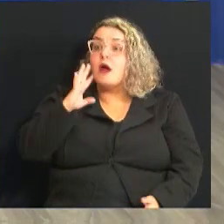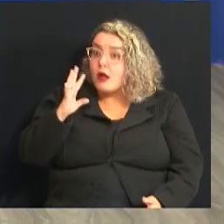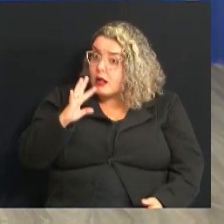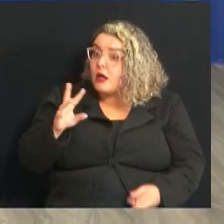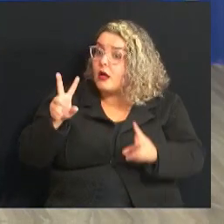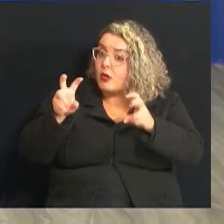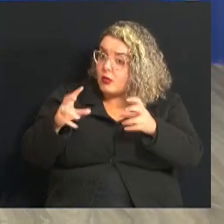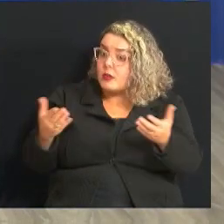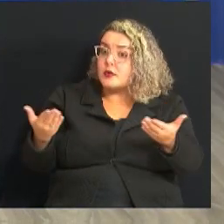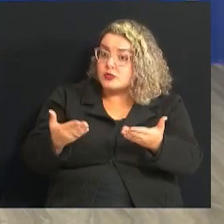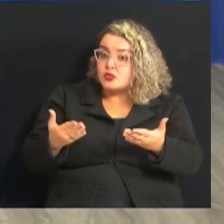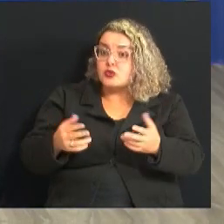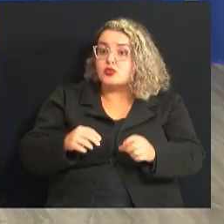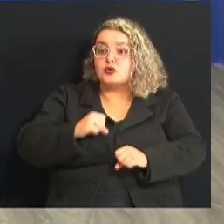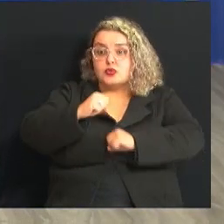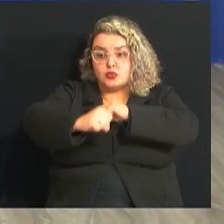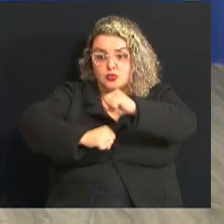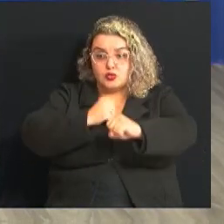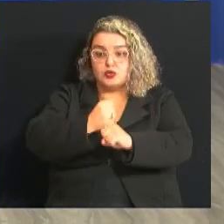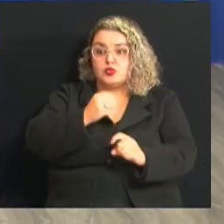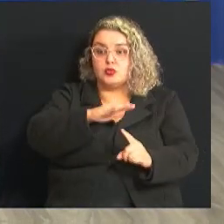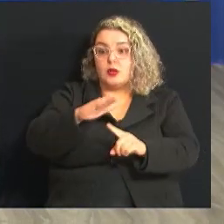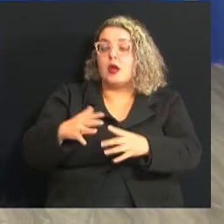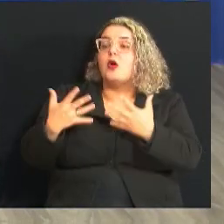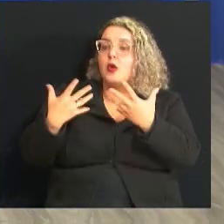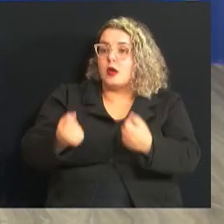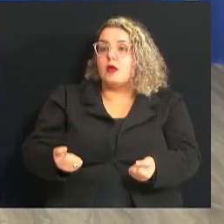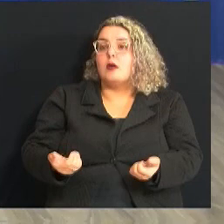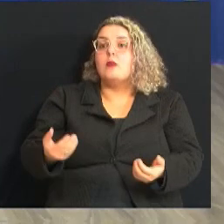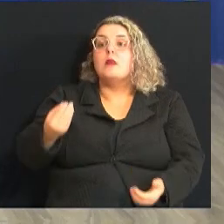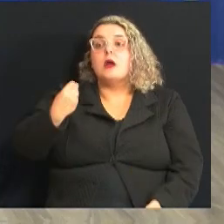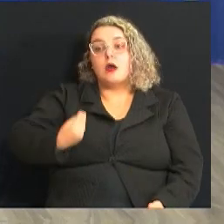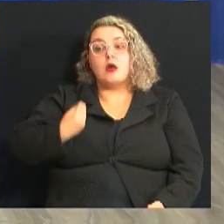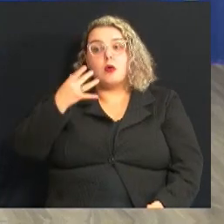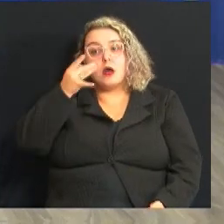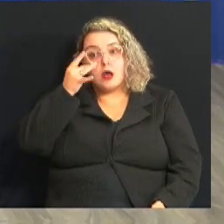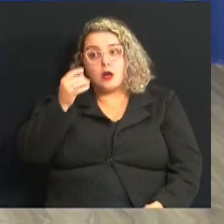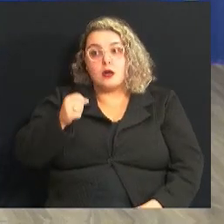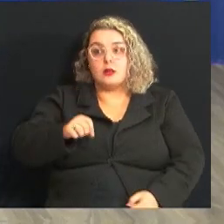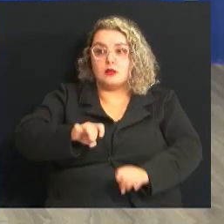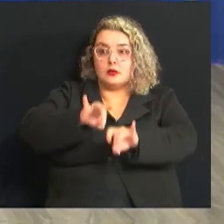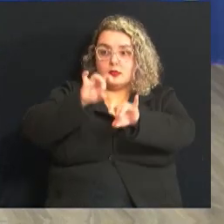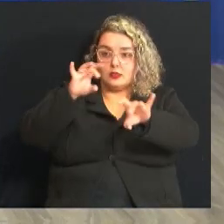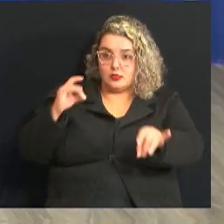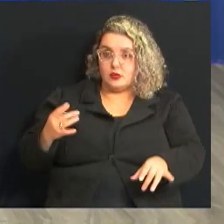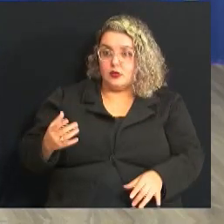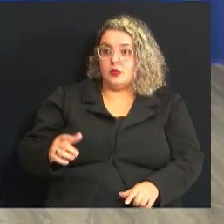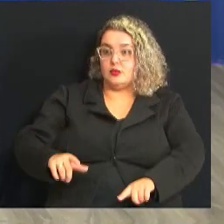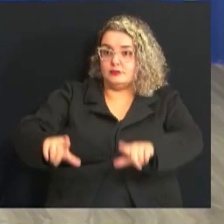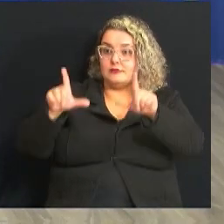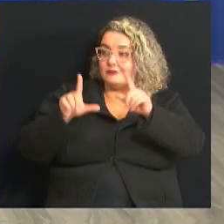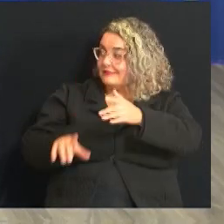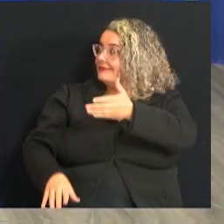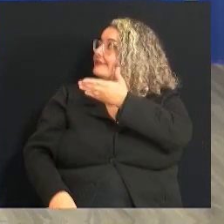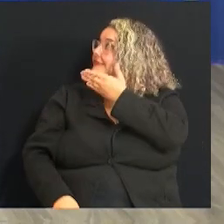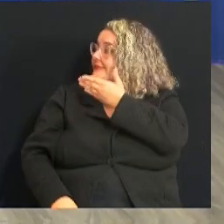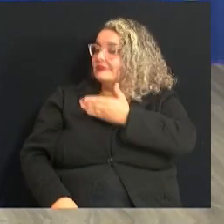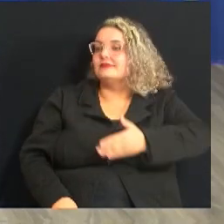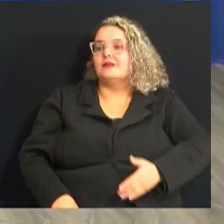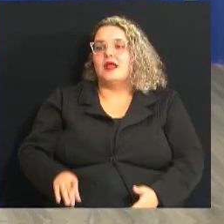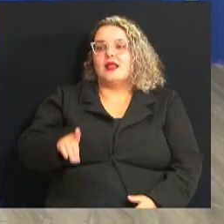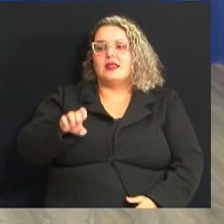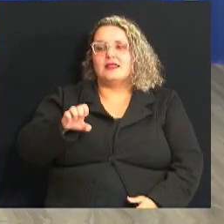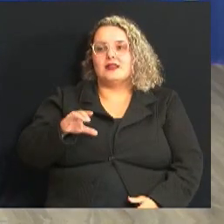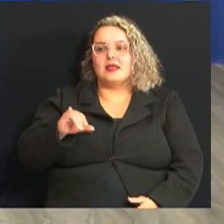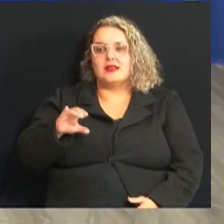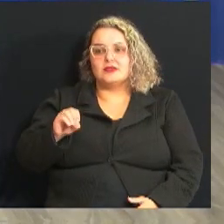hoje do Giro Ambiental. Para isso, eu recebo aqui ao vivo, de forma remota, ele está aqui na nossa tela, o Décio Luiz